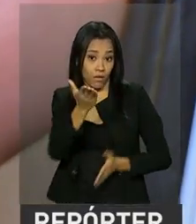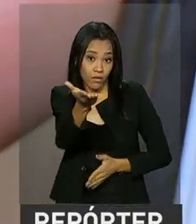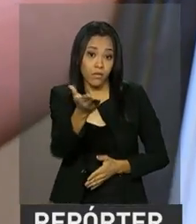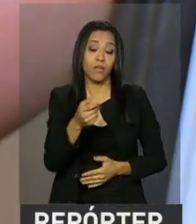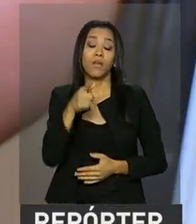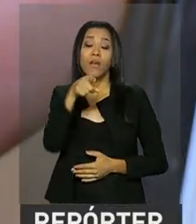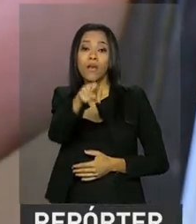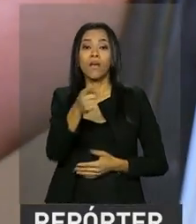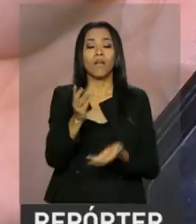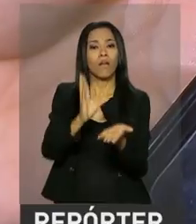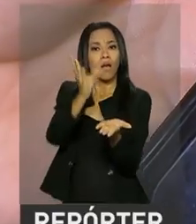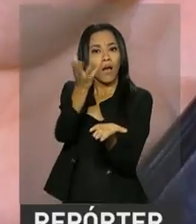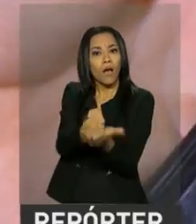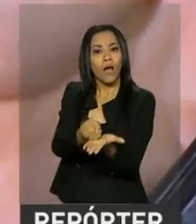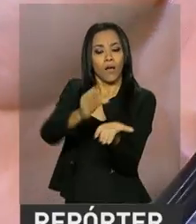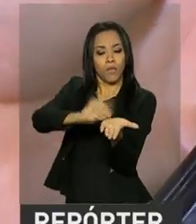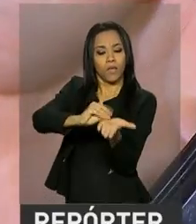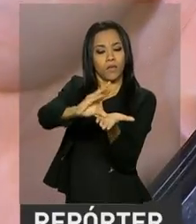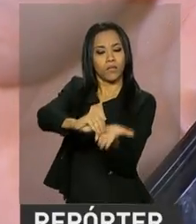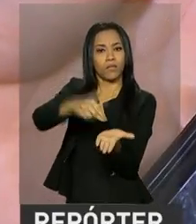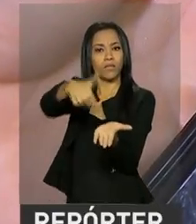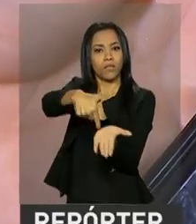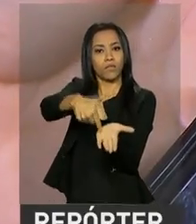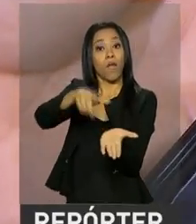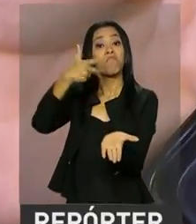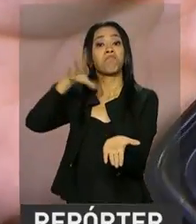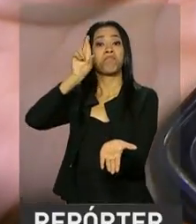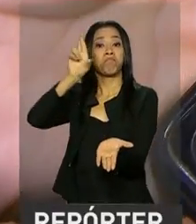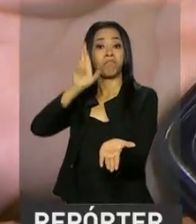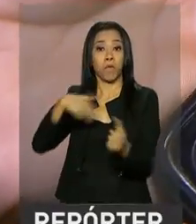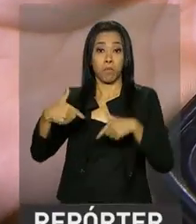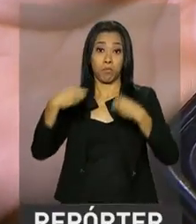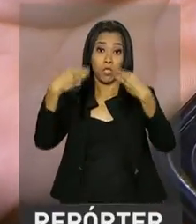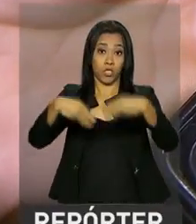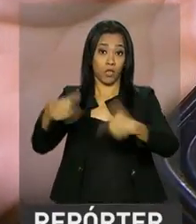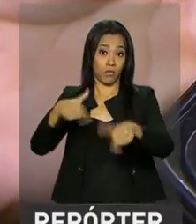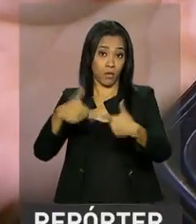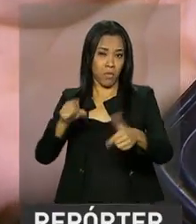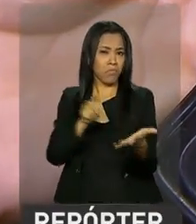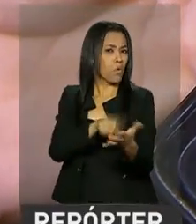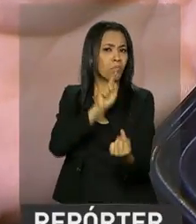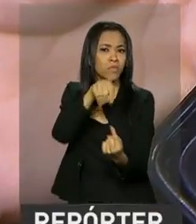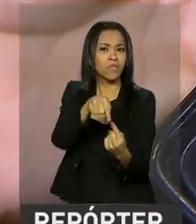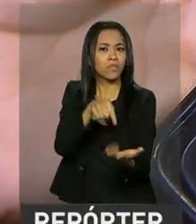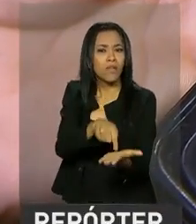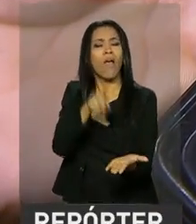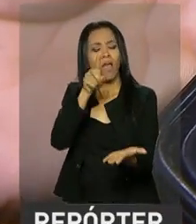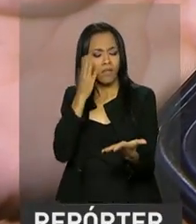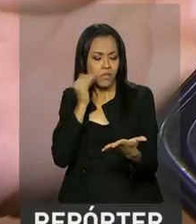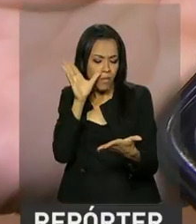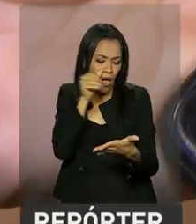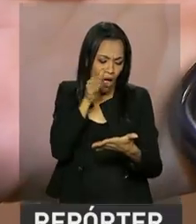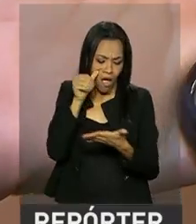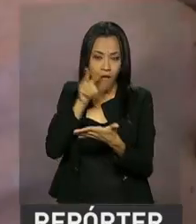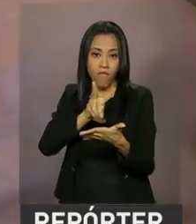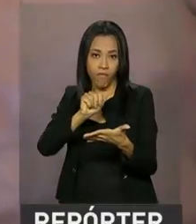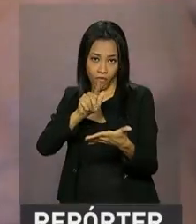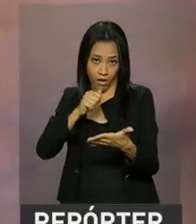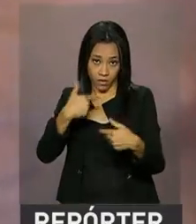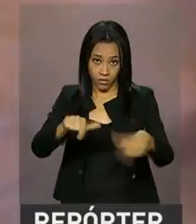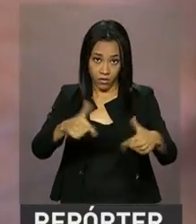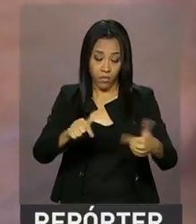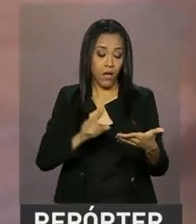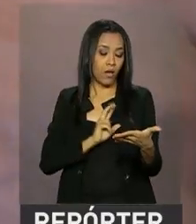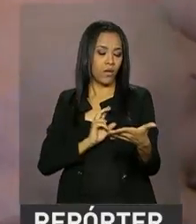aplicativo cm fácil desenvolvido pelo ministério do trabalho que permite acessar as oportunidades de emprego e